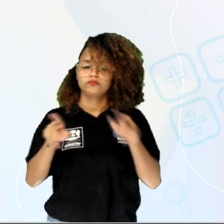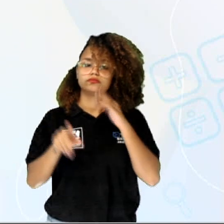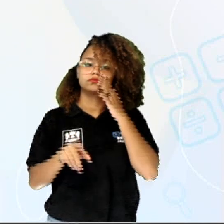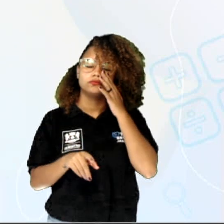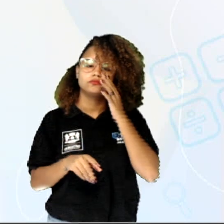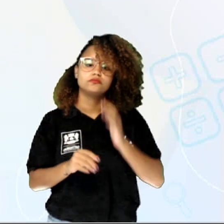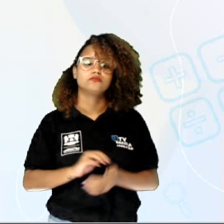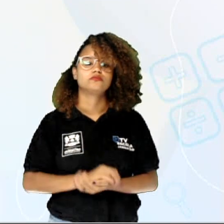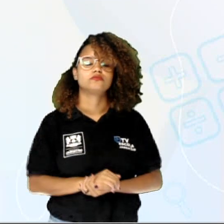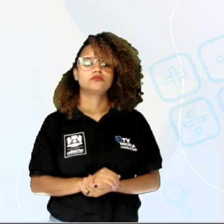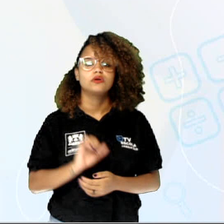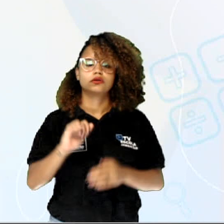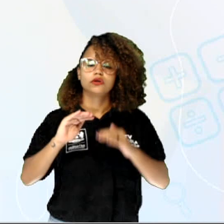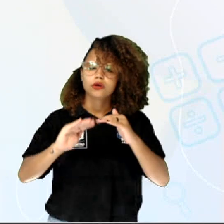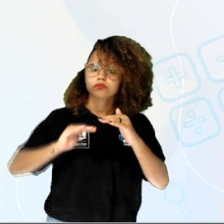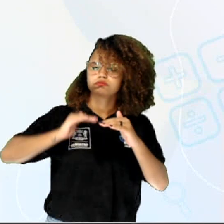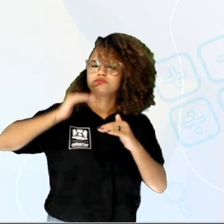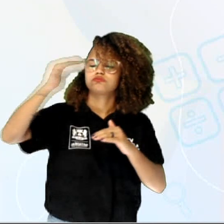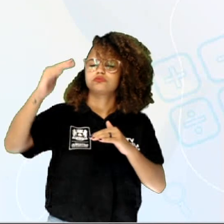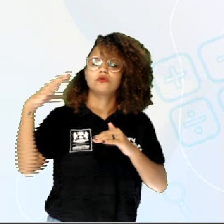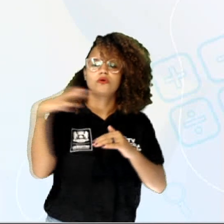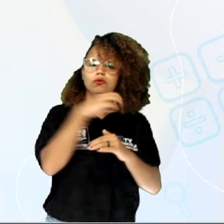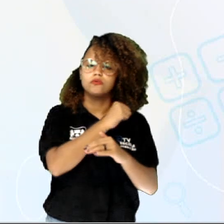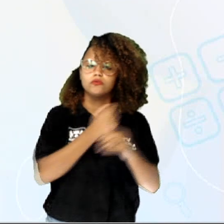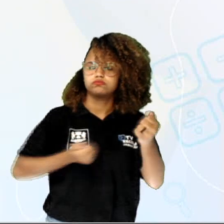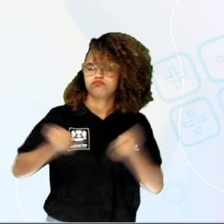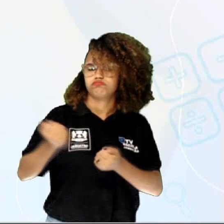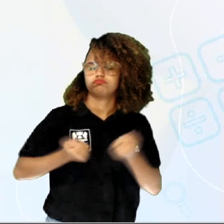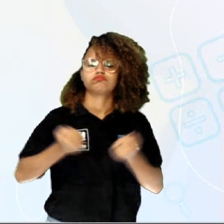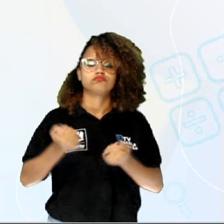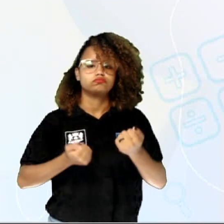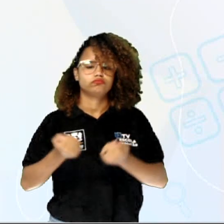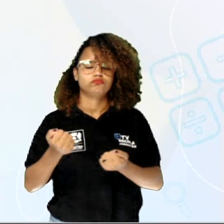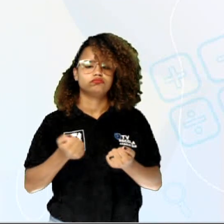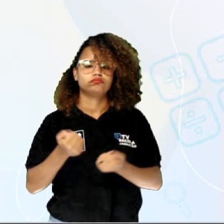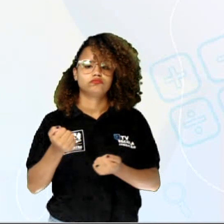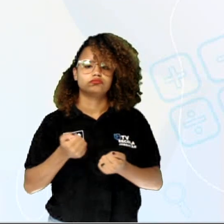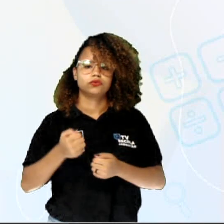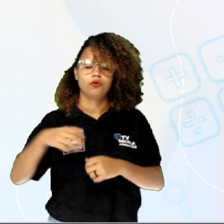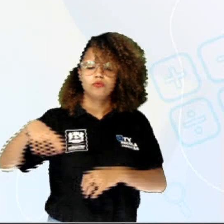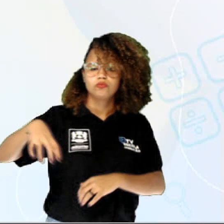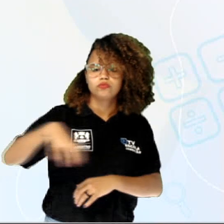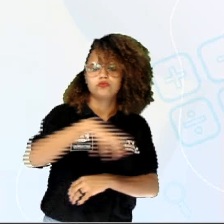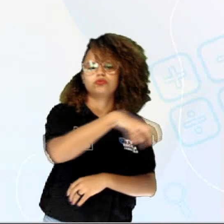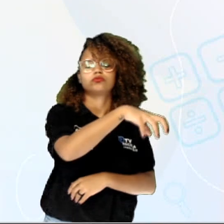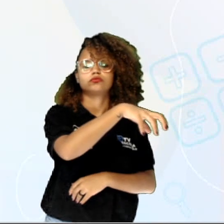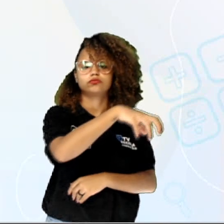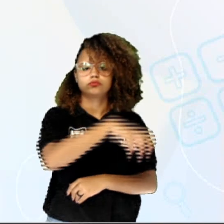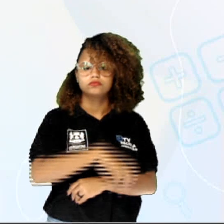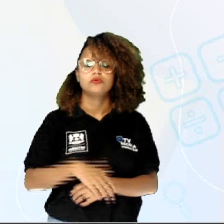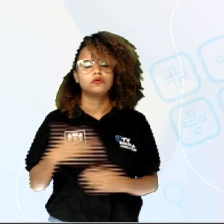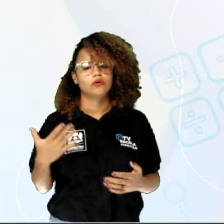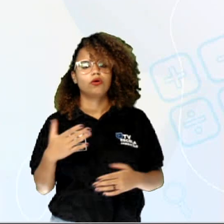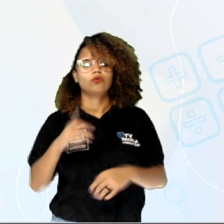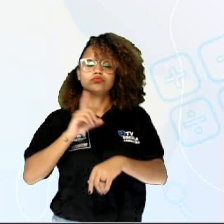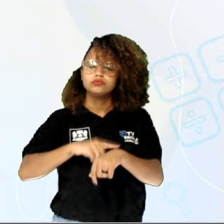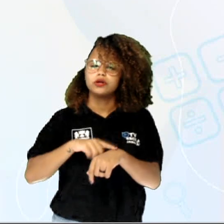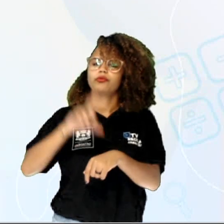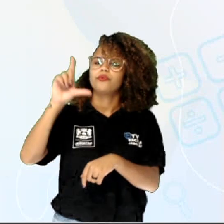o mesmo percurso numa velocidade de 120 km por hora? Então, novamente, a primeira coisa que a gente precisa